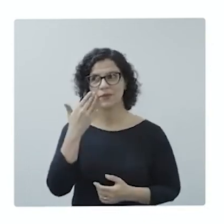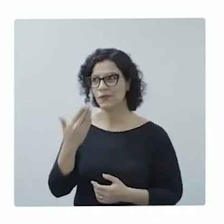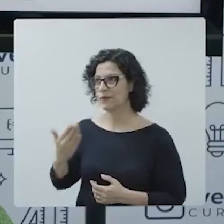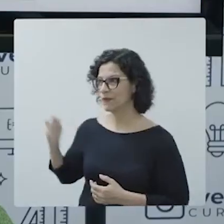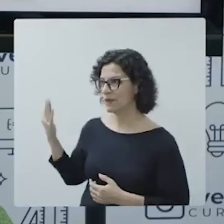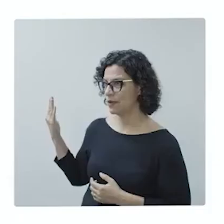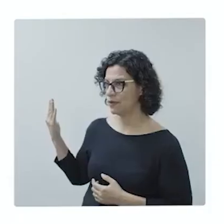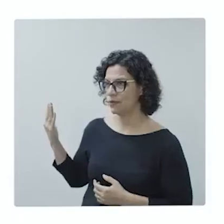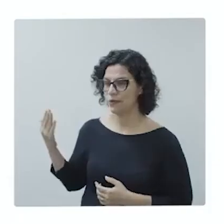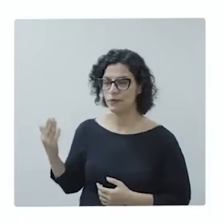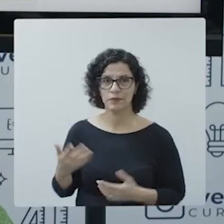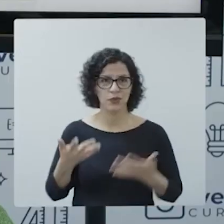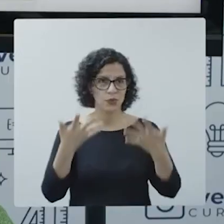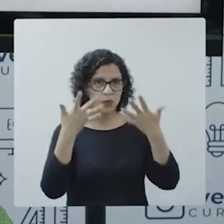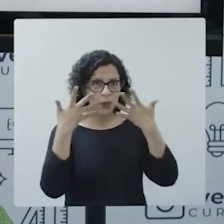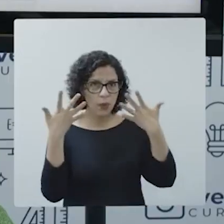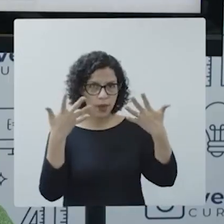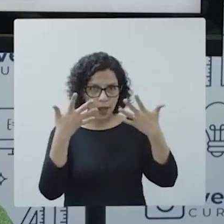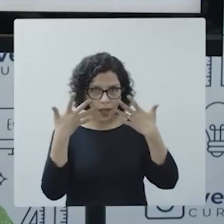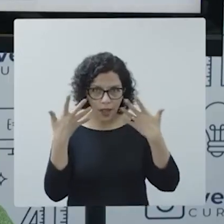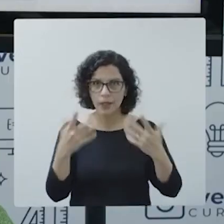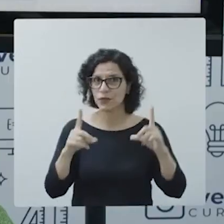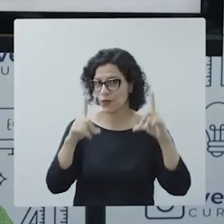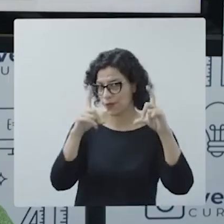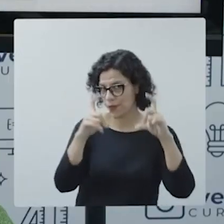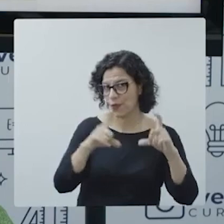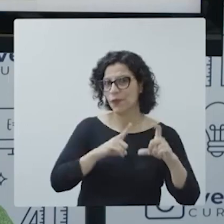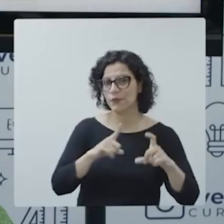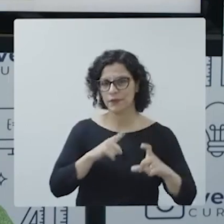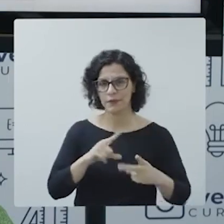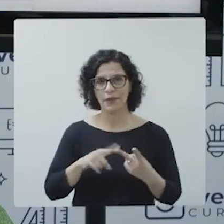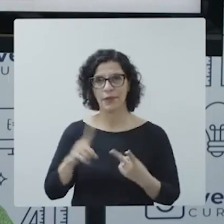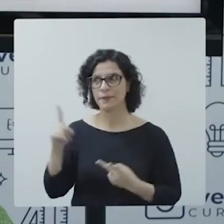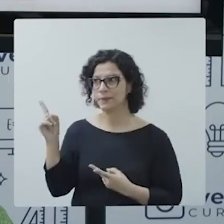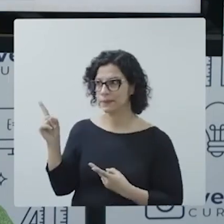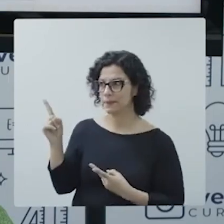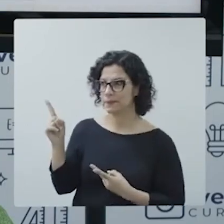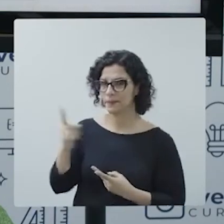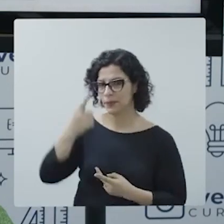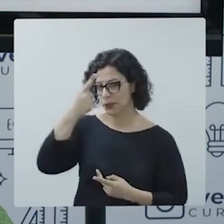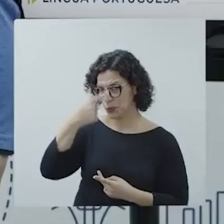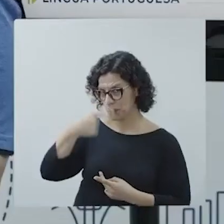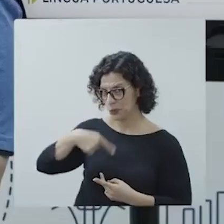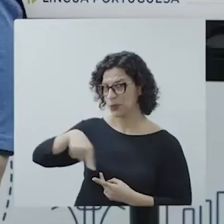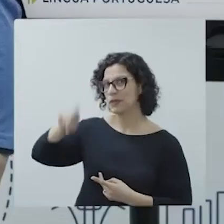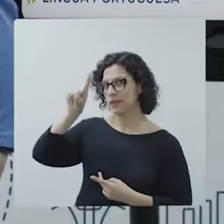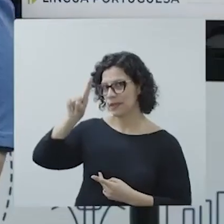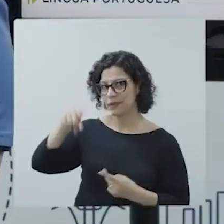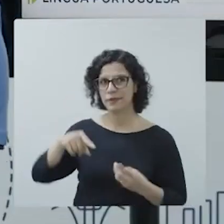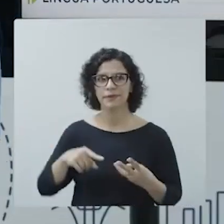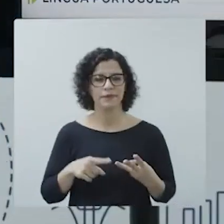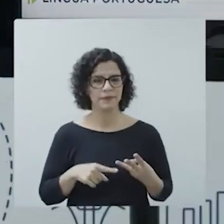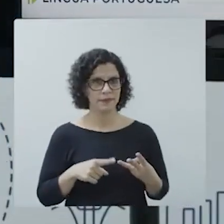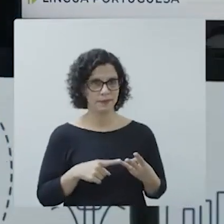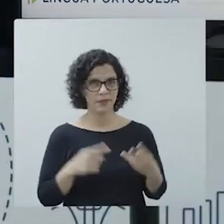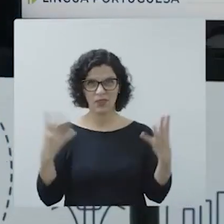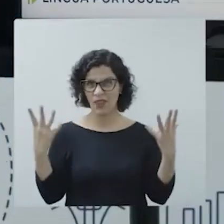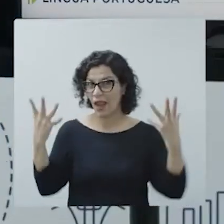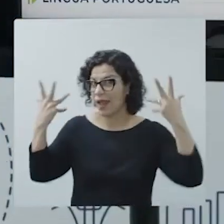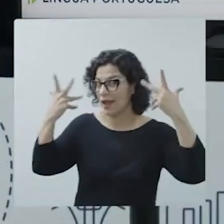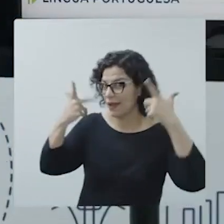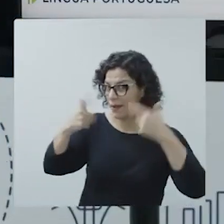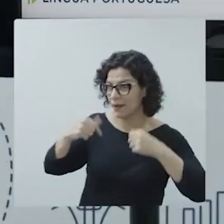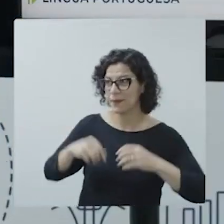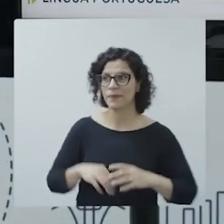lá, o gato, a imagem de um gato, um elefante, um